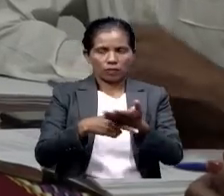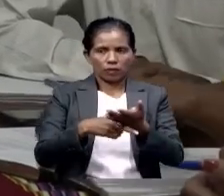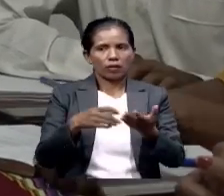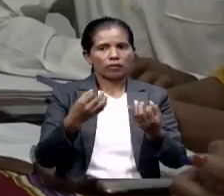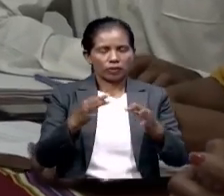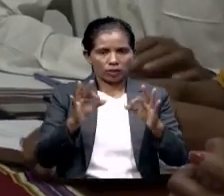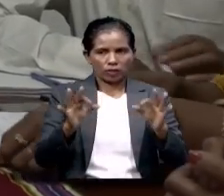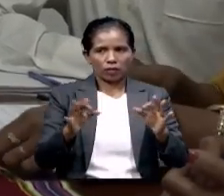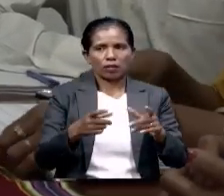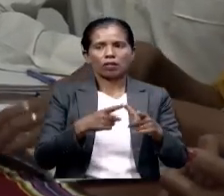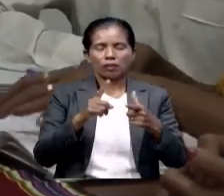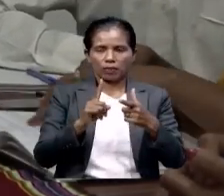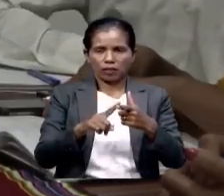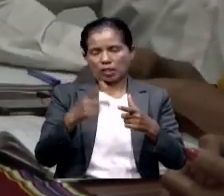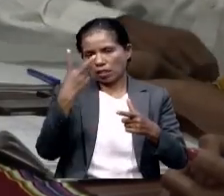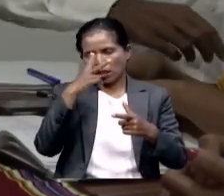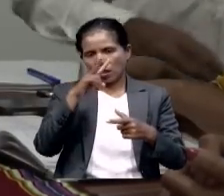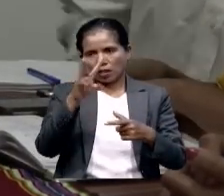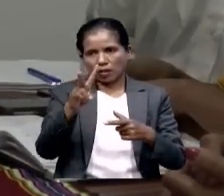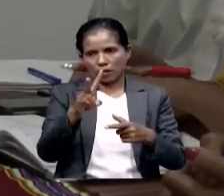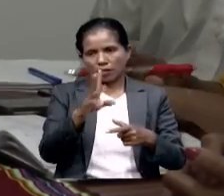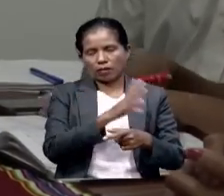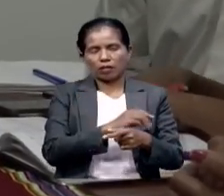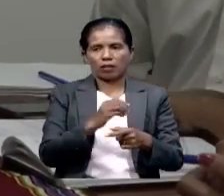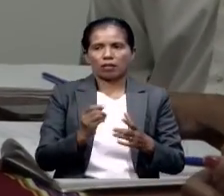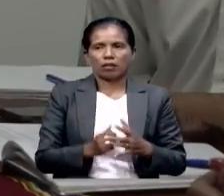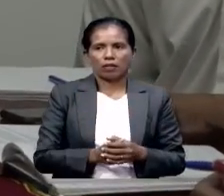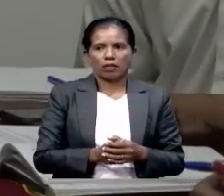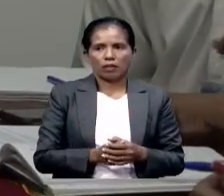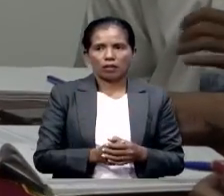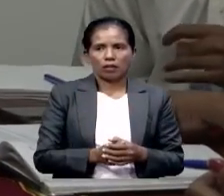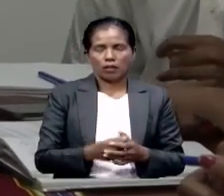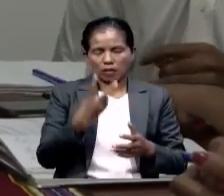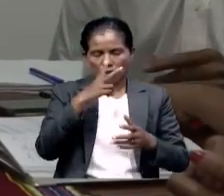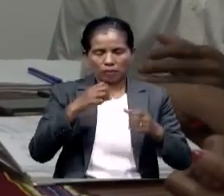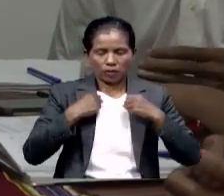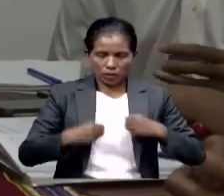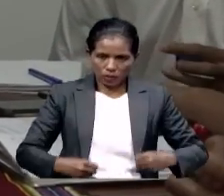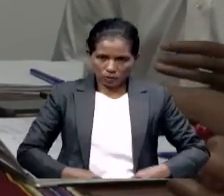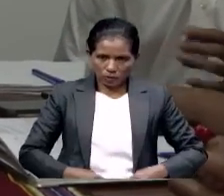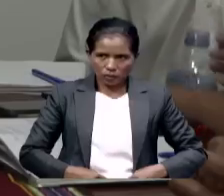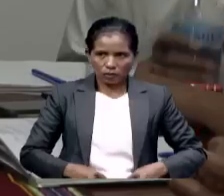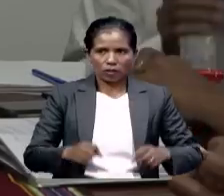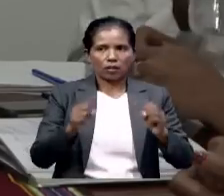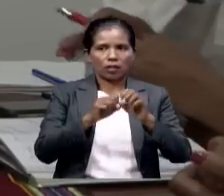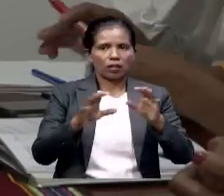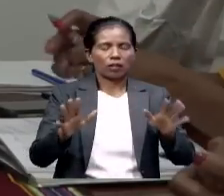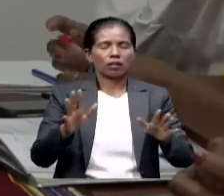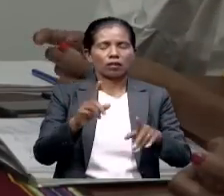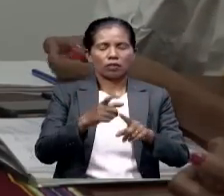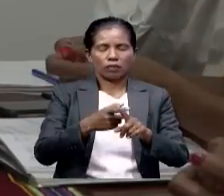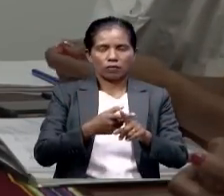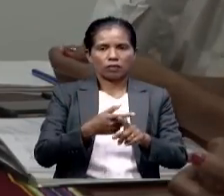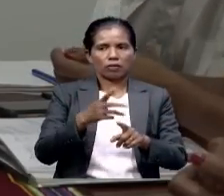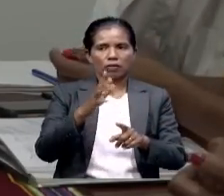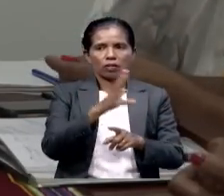rolationa, depois haremos ba investimento tratamento saúde nia lá contiene quase